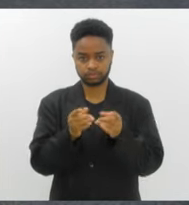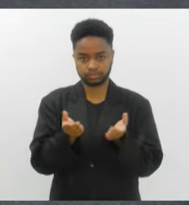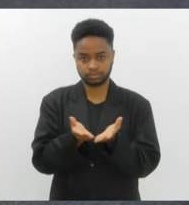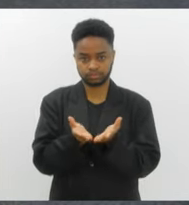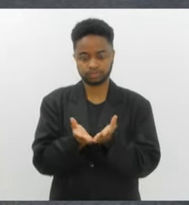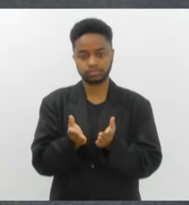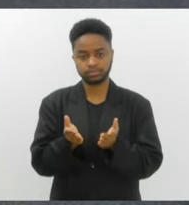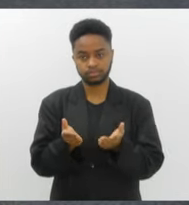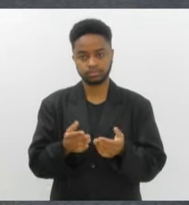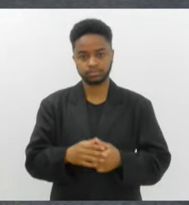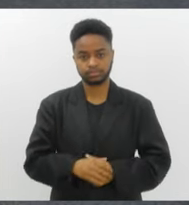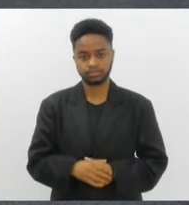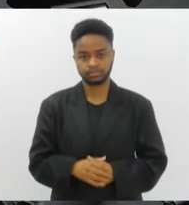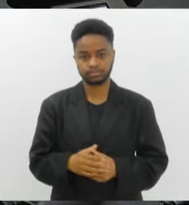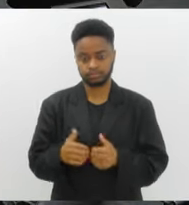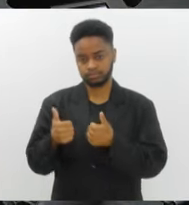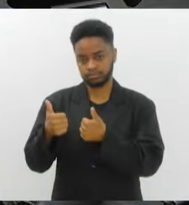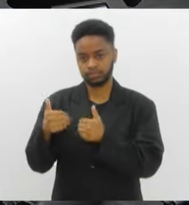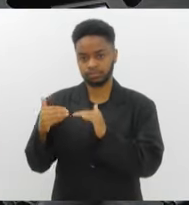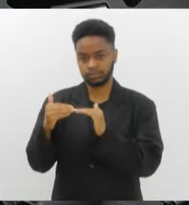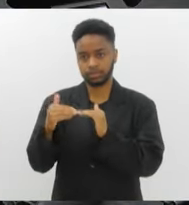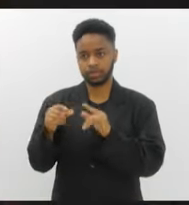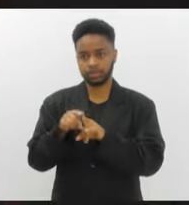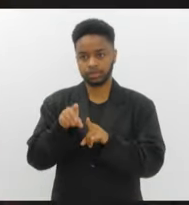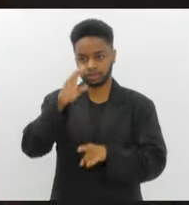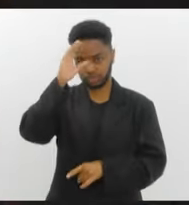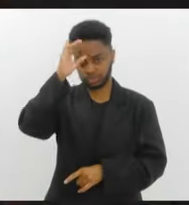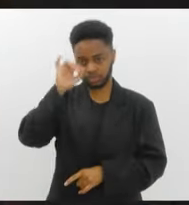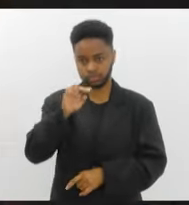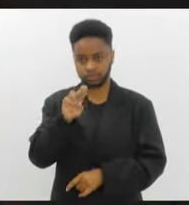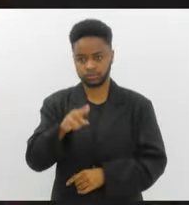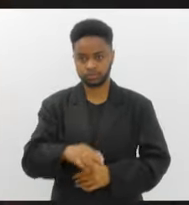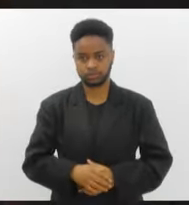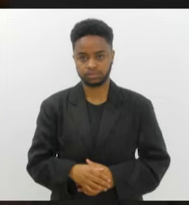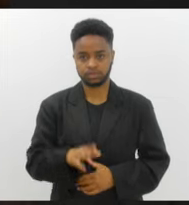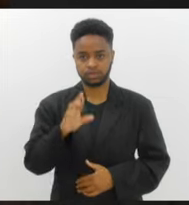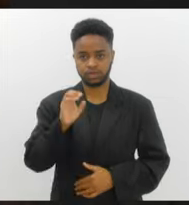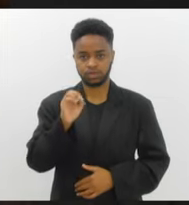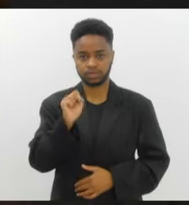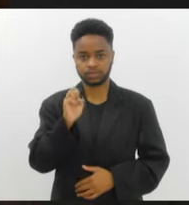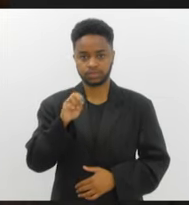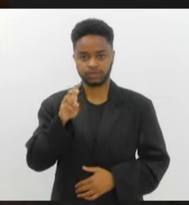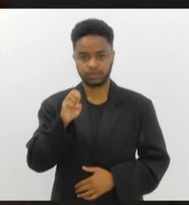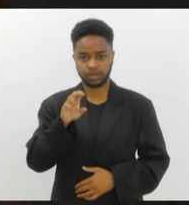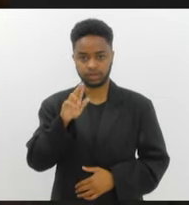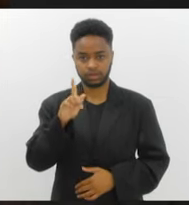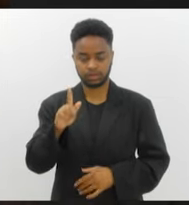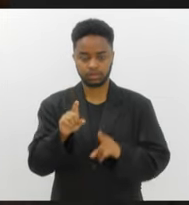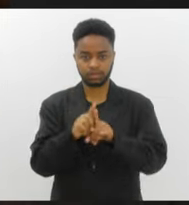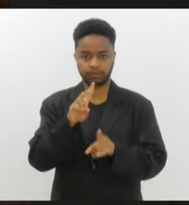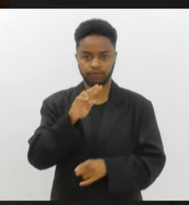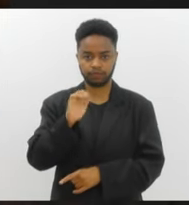pela música. Tia Ju, Renato Machado, Rosenberg Reis, Valdo Ceasa,